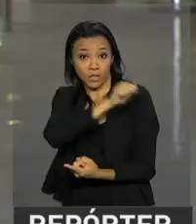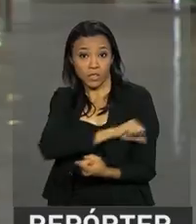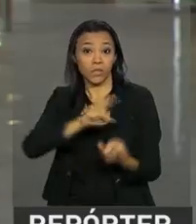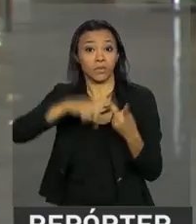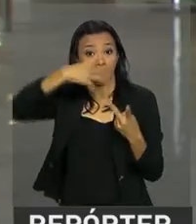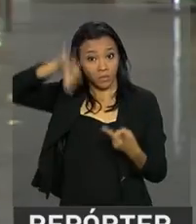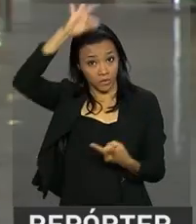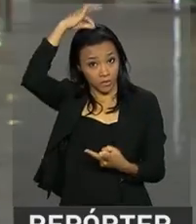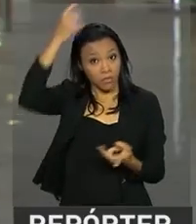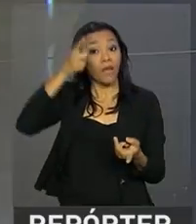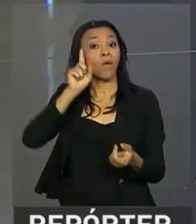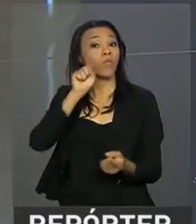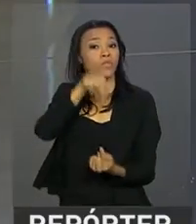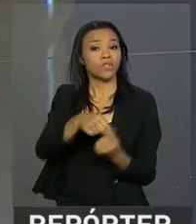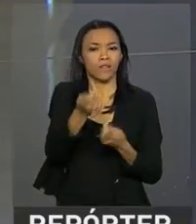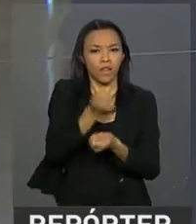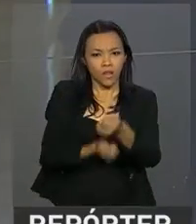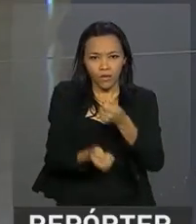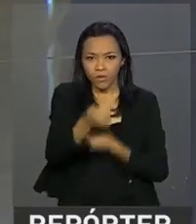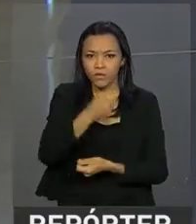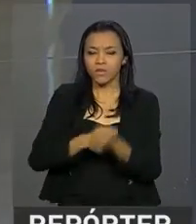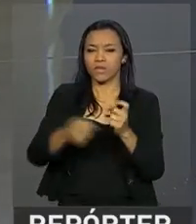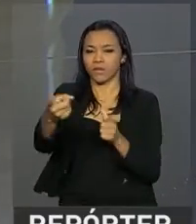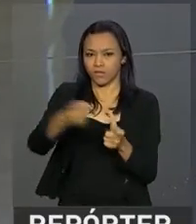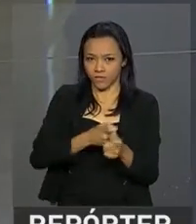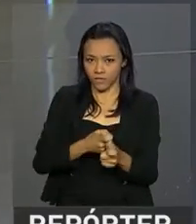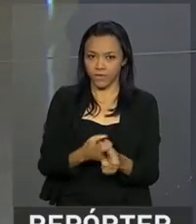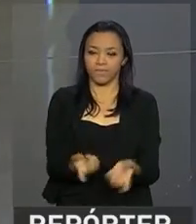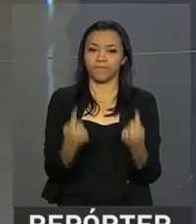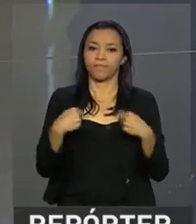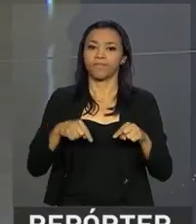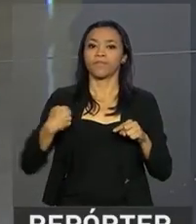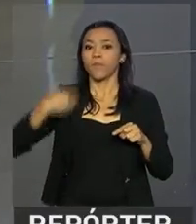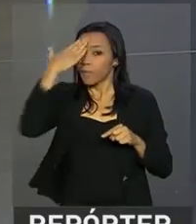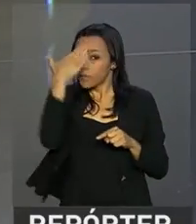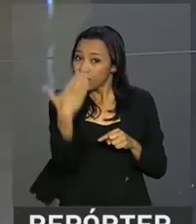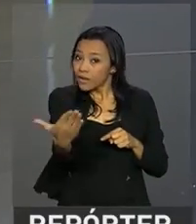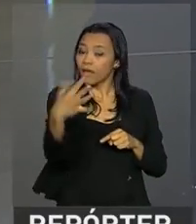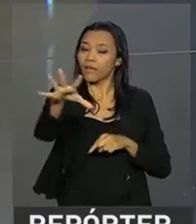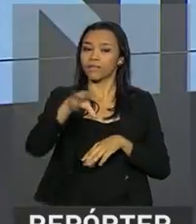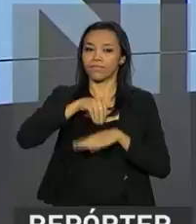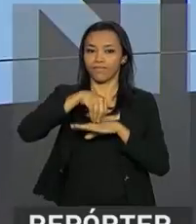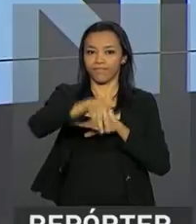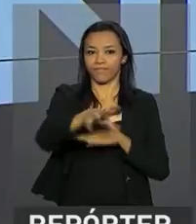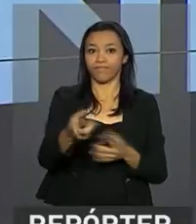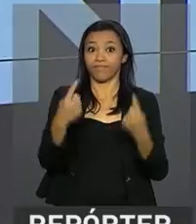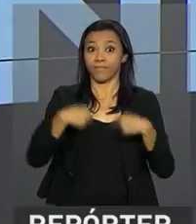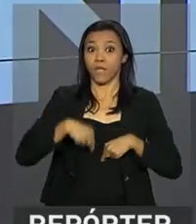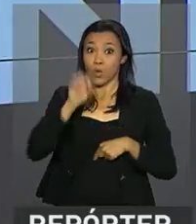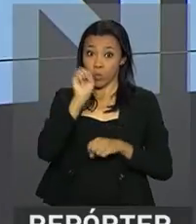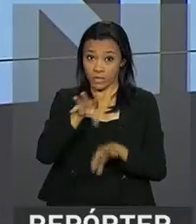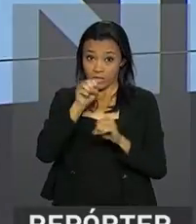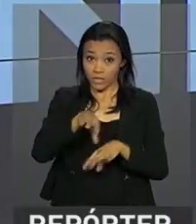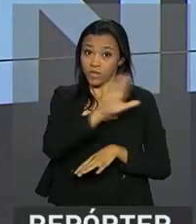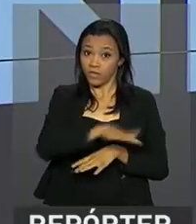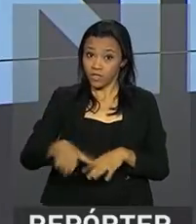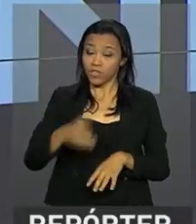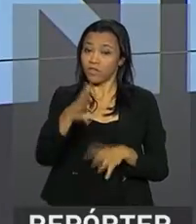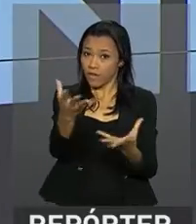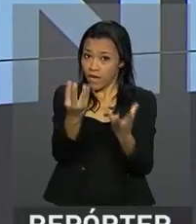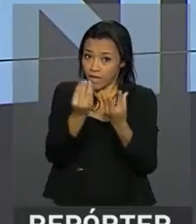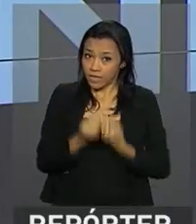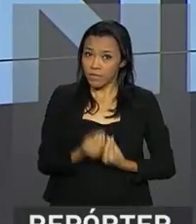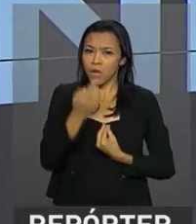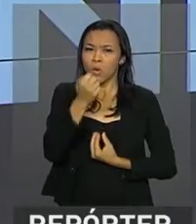Santo. Volto com você no estúdio, Renata. Obrigada, Paola, pelas suas informações ao vivo. E olha, a educação infantil vai receber quase